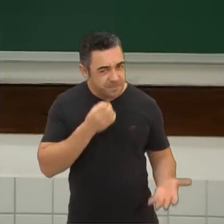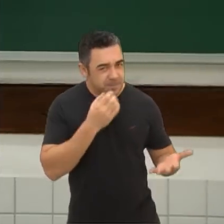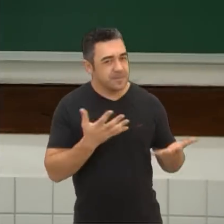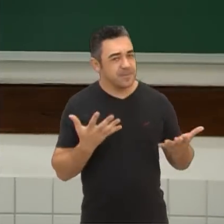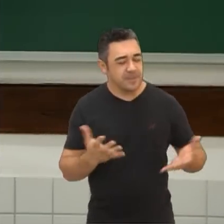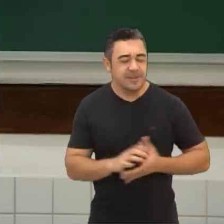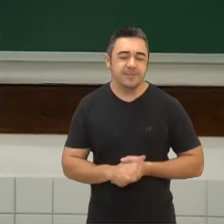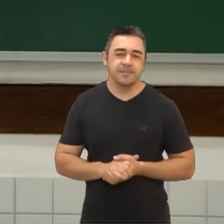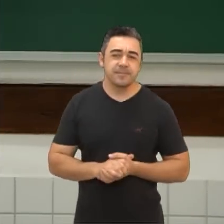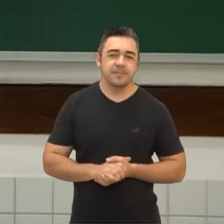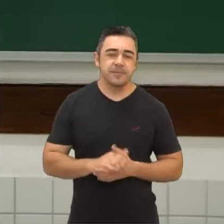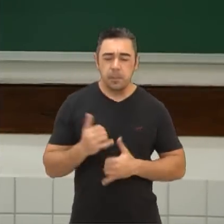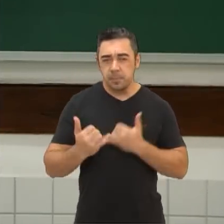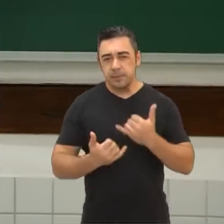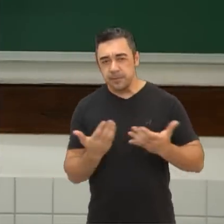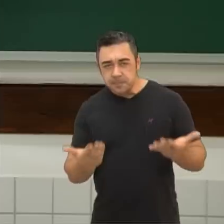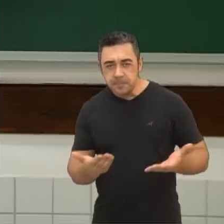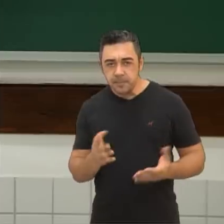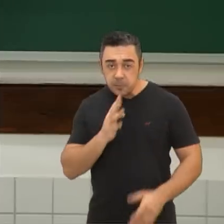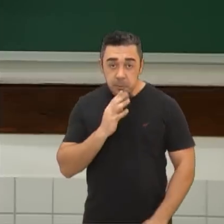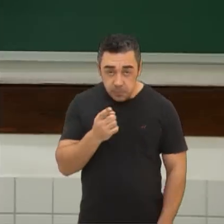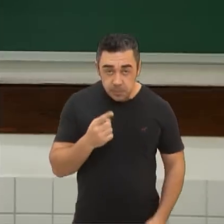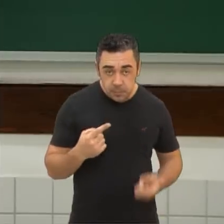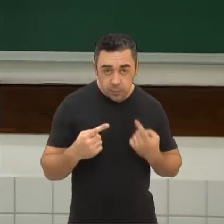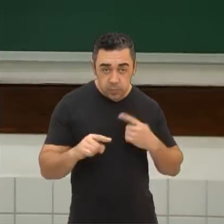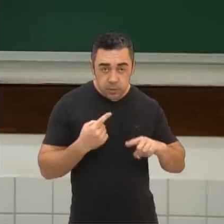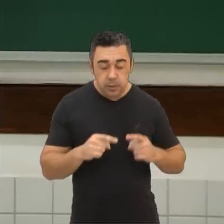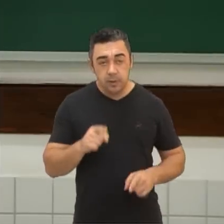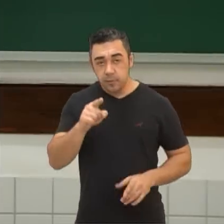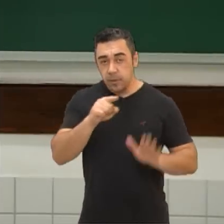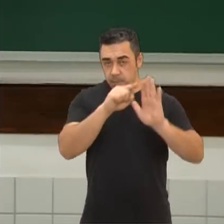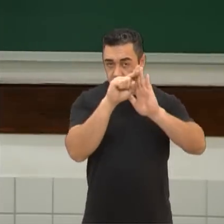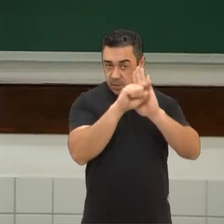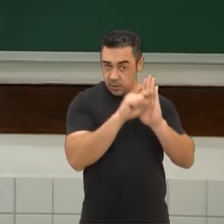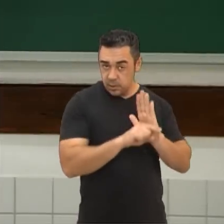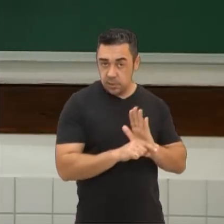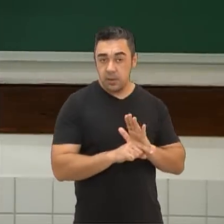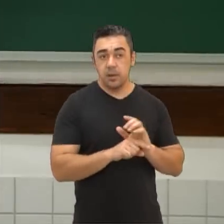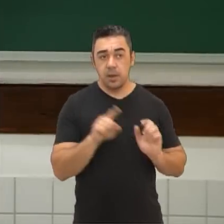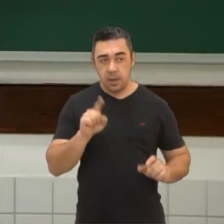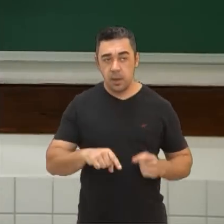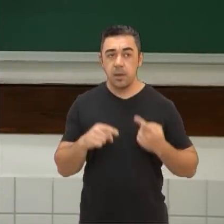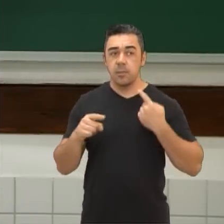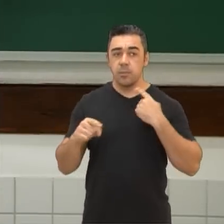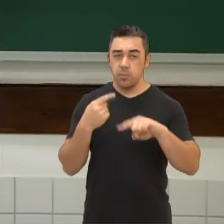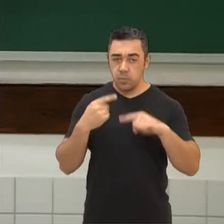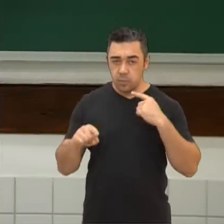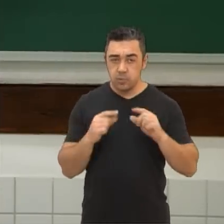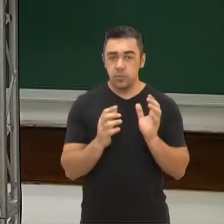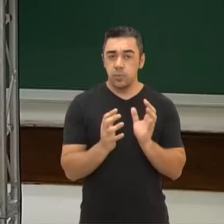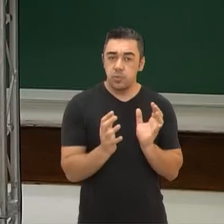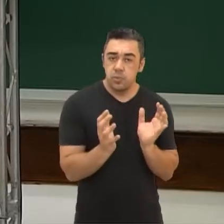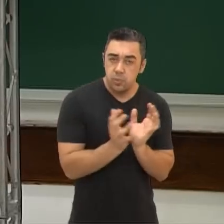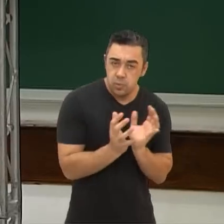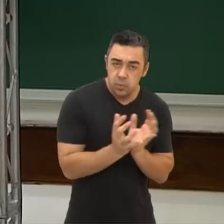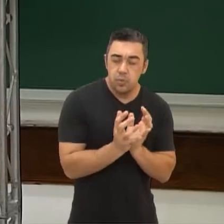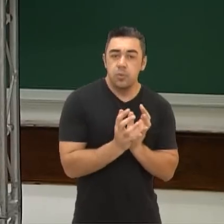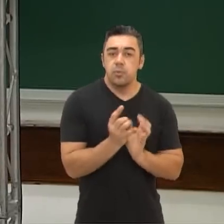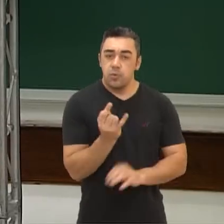De quem é esse jegue? De quem é esse jegue? De quem é esse